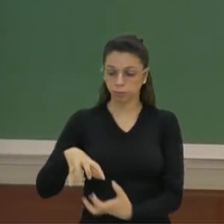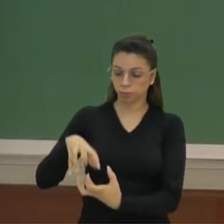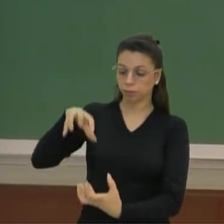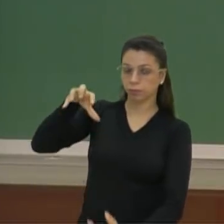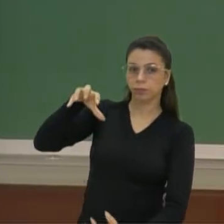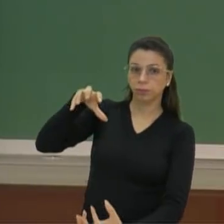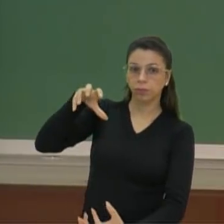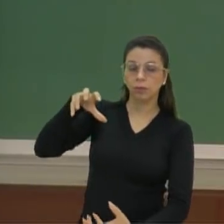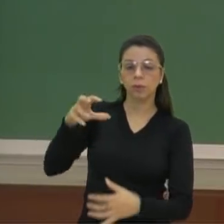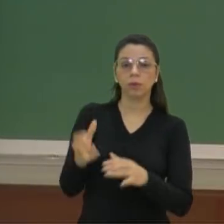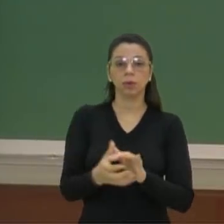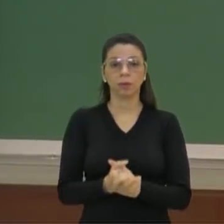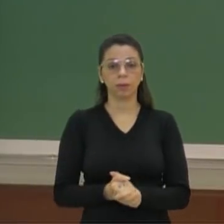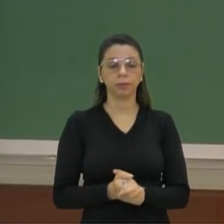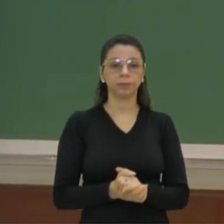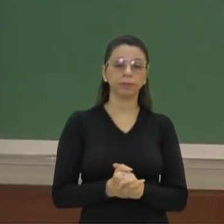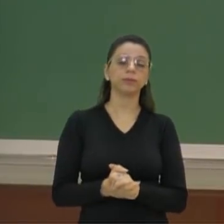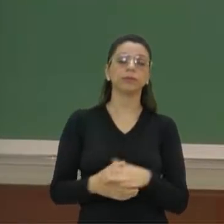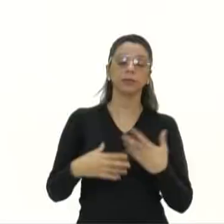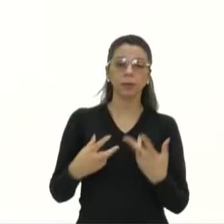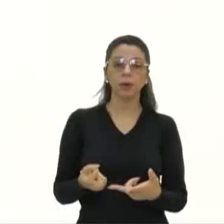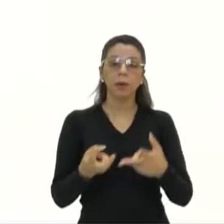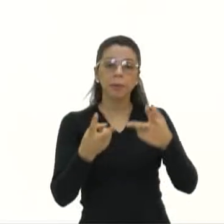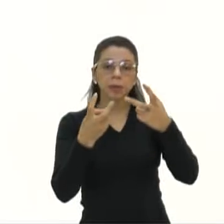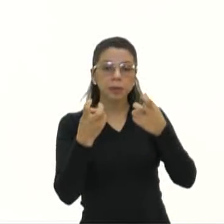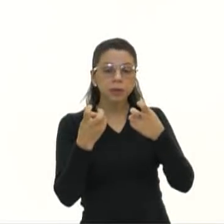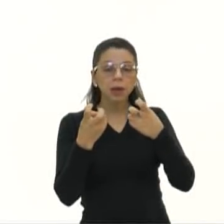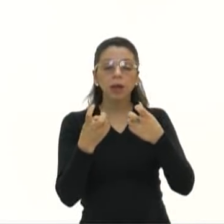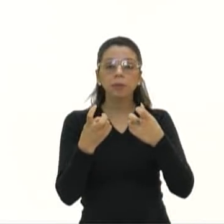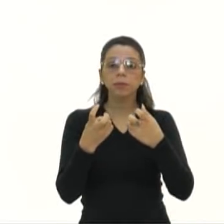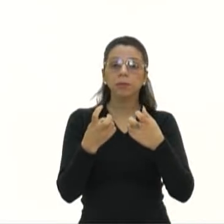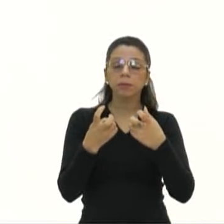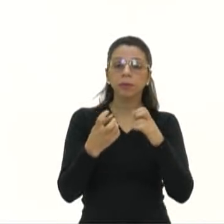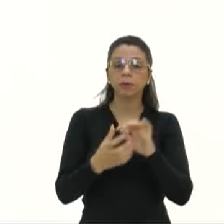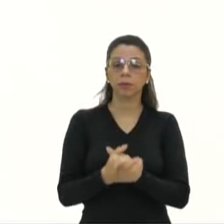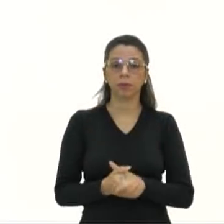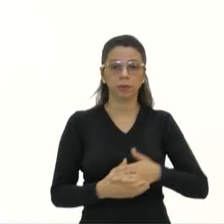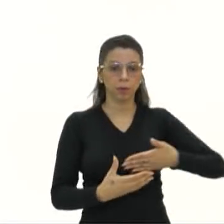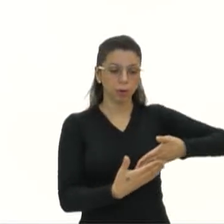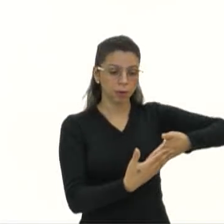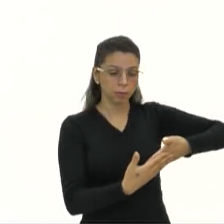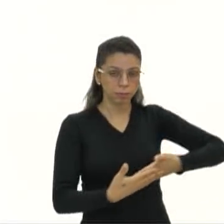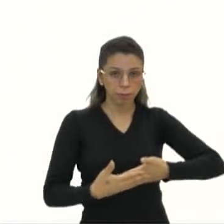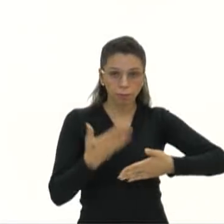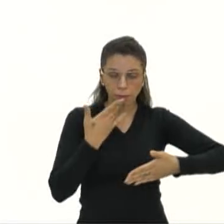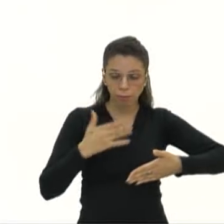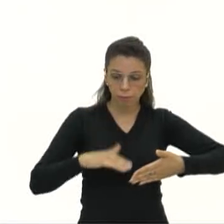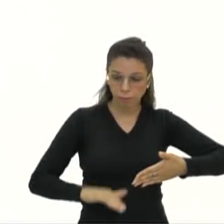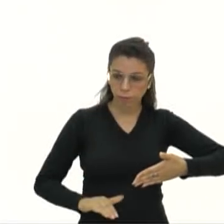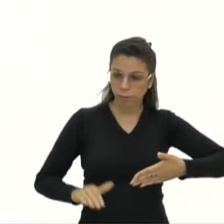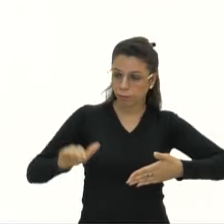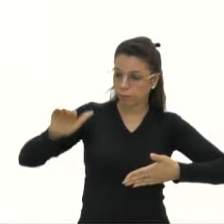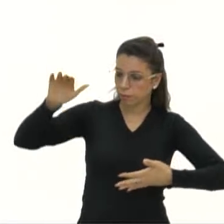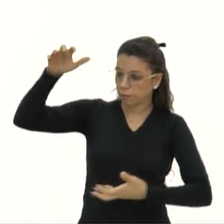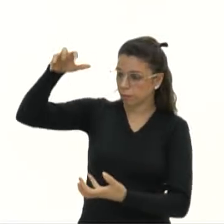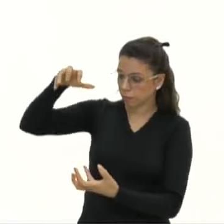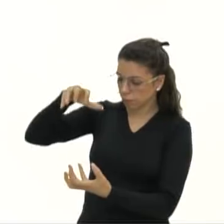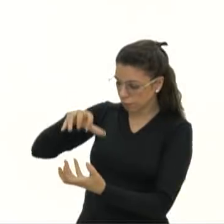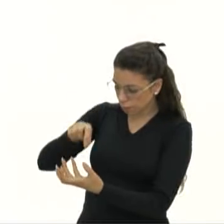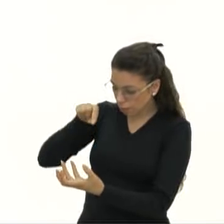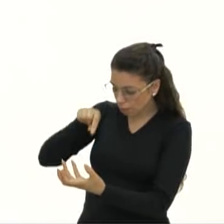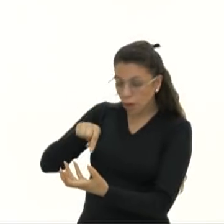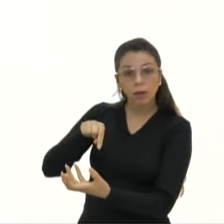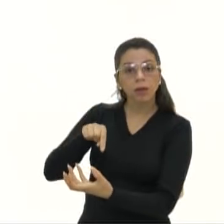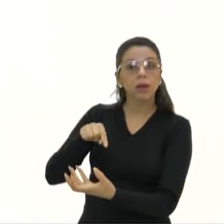idade. Então, a gente percebe que com o envelhecimento, a perda de audição é natural. Então, a pessoa vai ter dificuldade